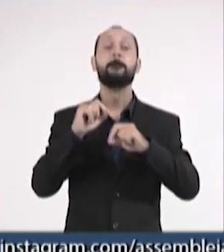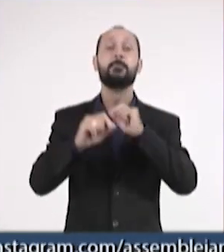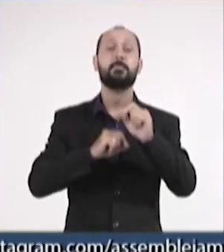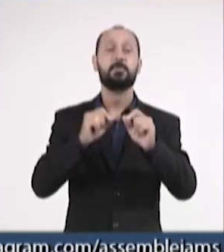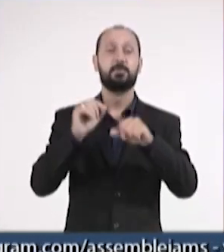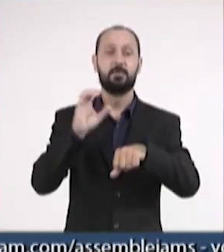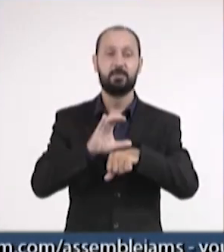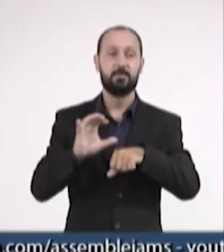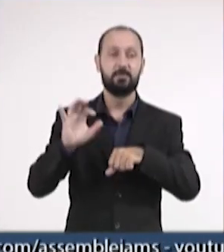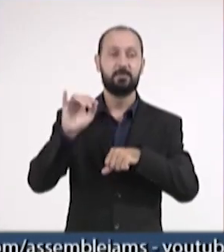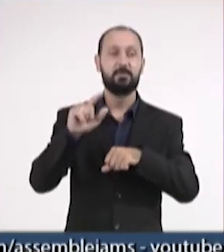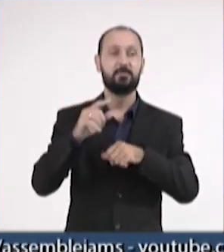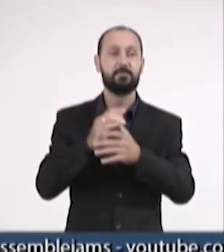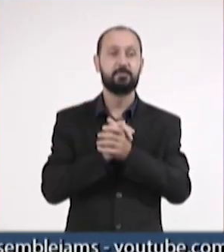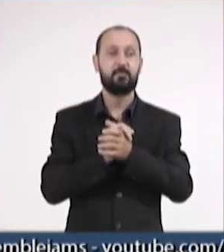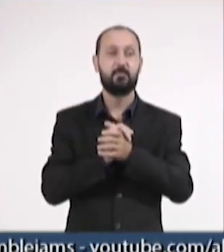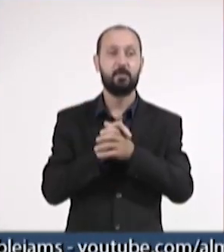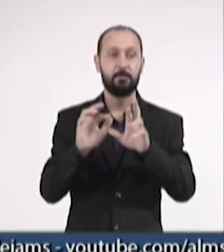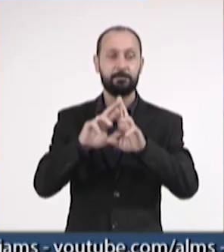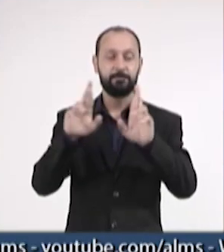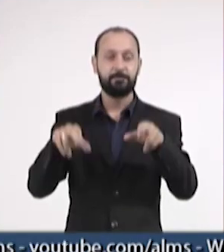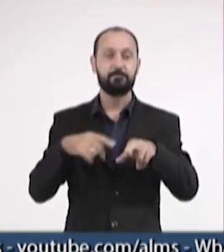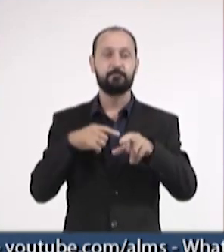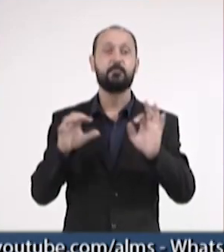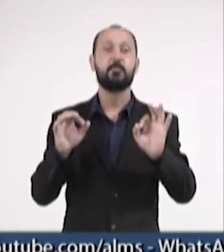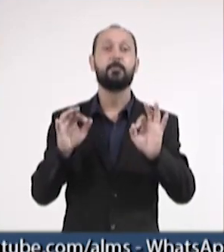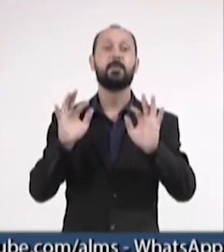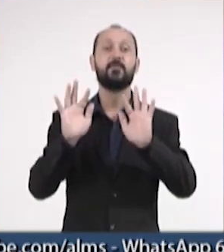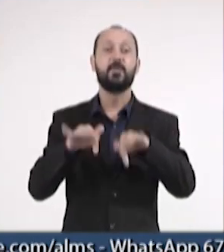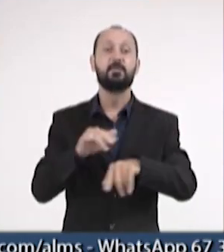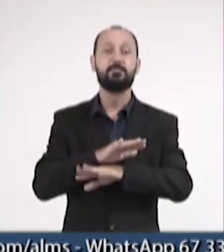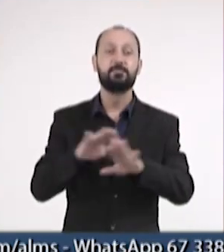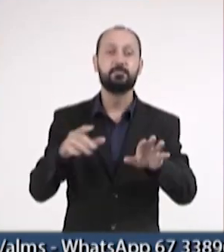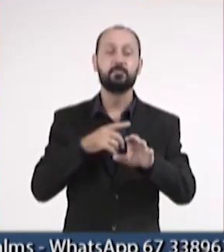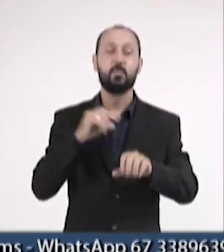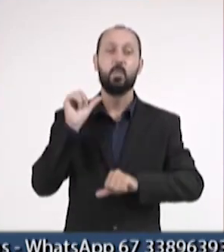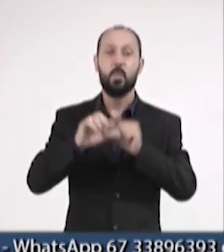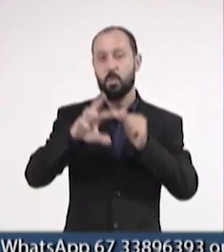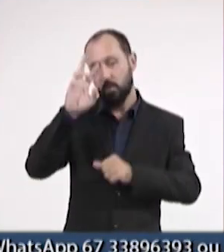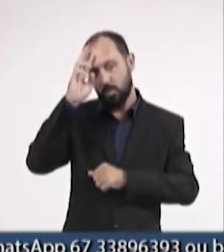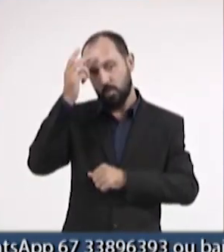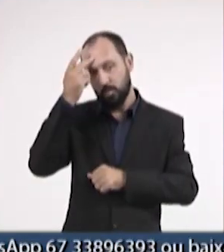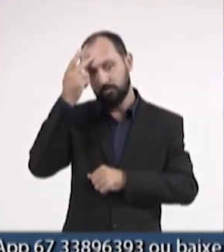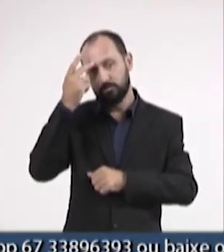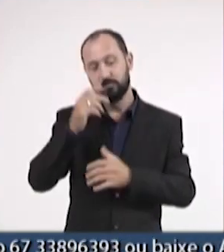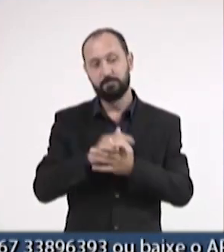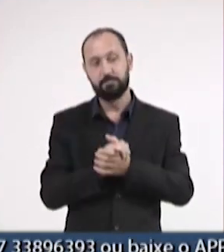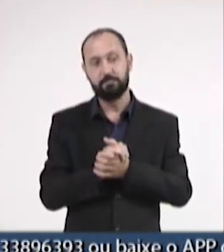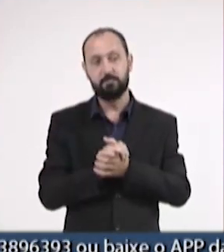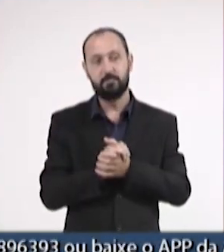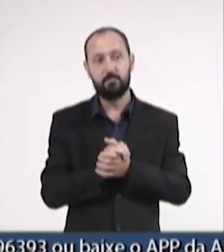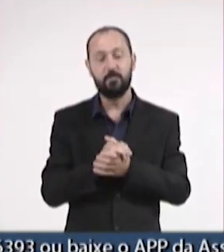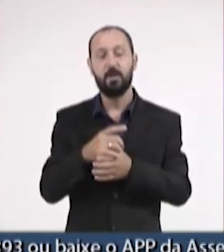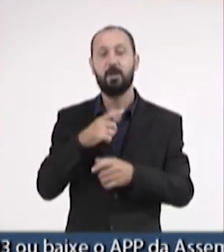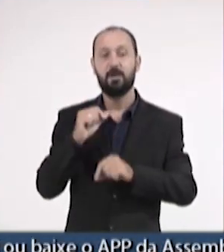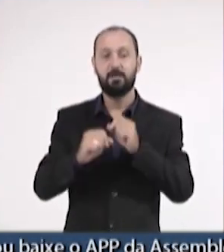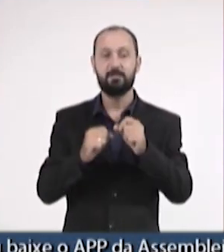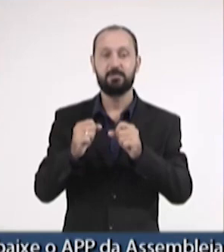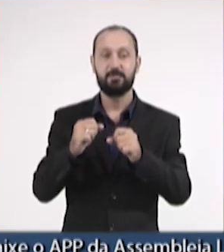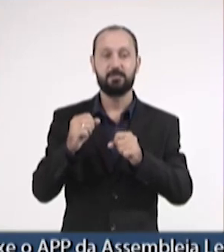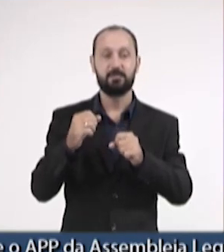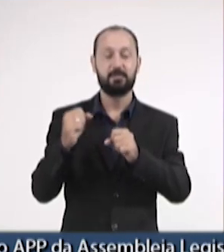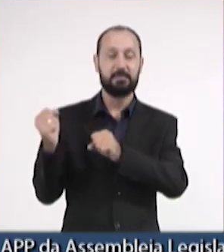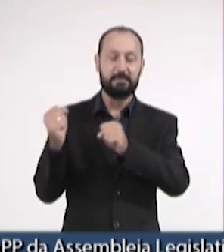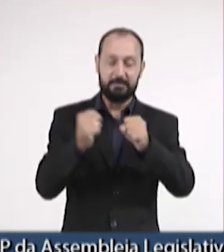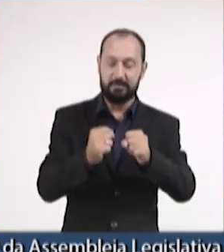a constituição de uma grande rede de luta pelo fim das violências contra todas as mulheres e o feminicídio, que envolve o poder público